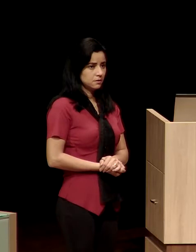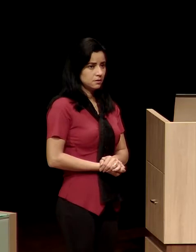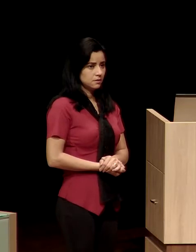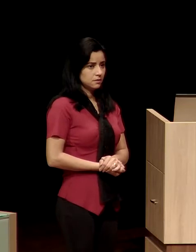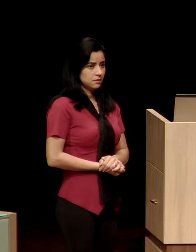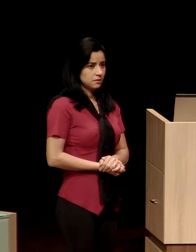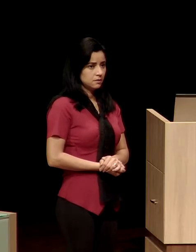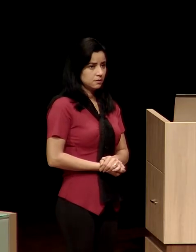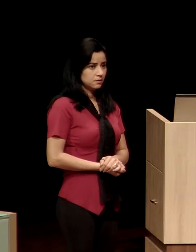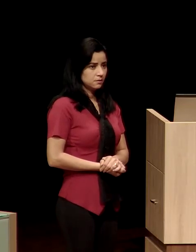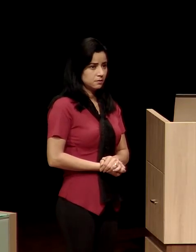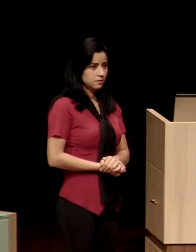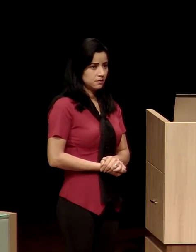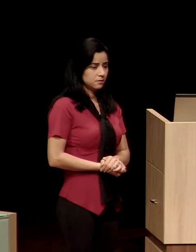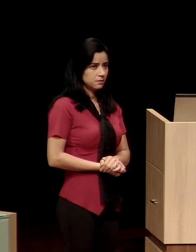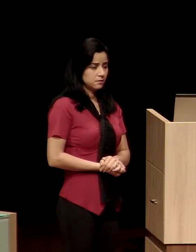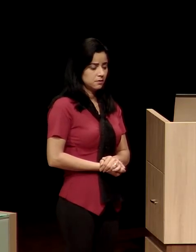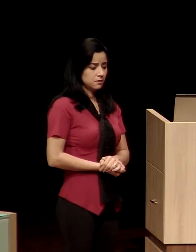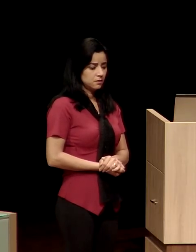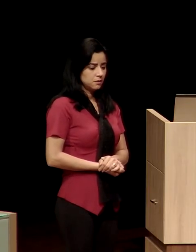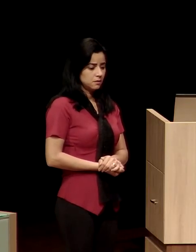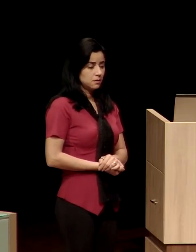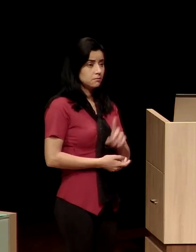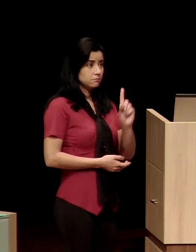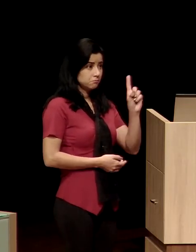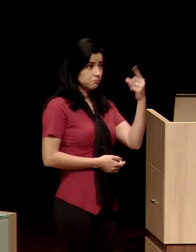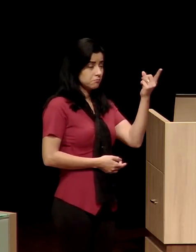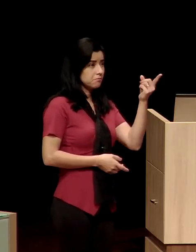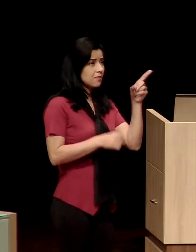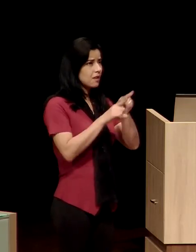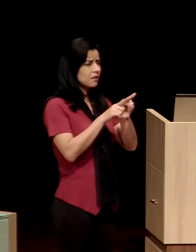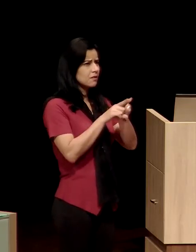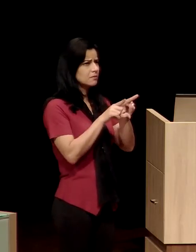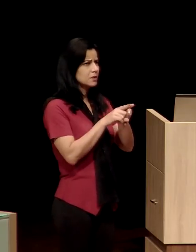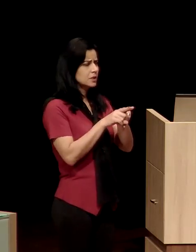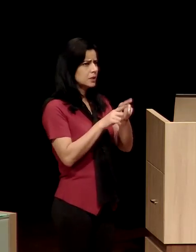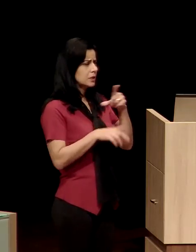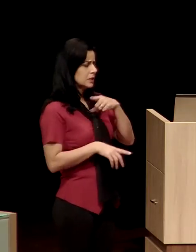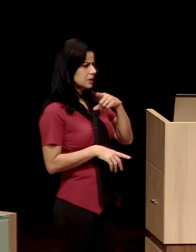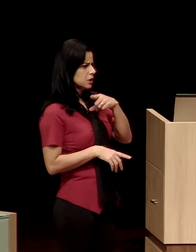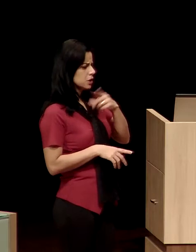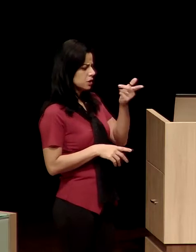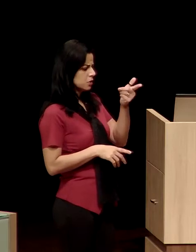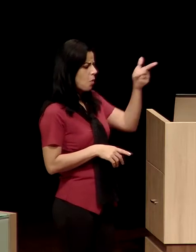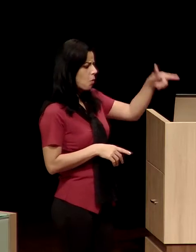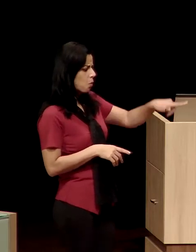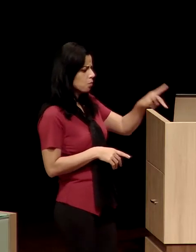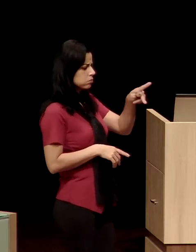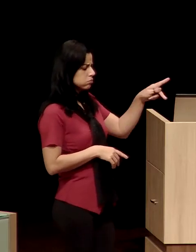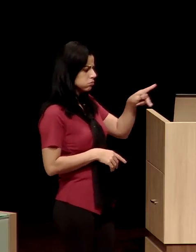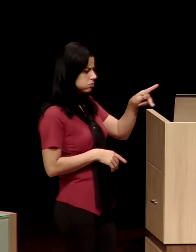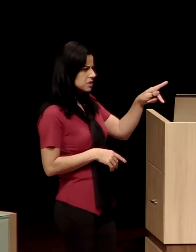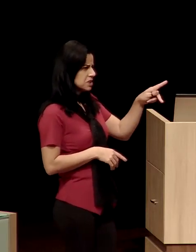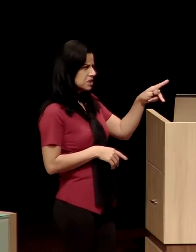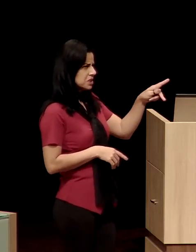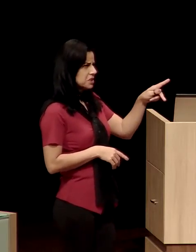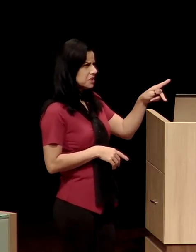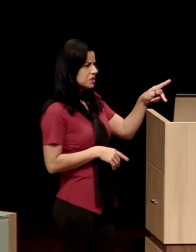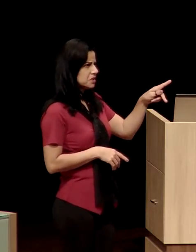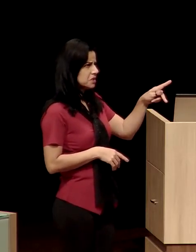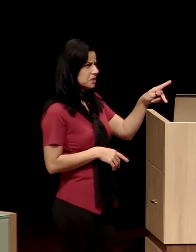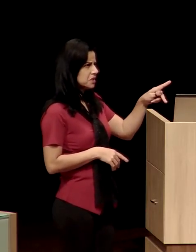social political interests. E depois também veio outro professor no ano